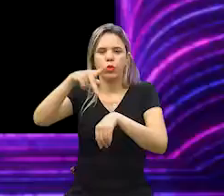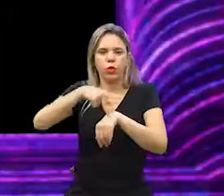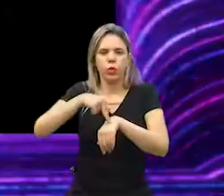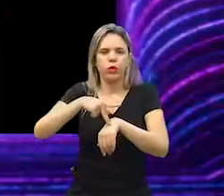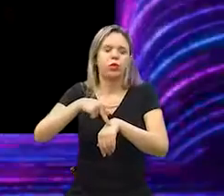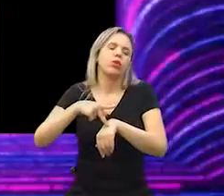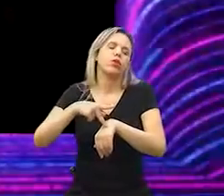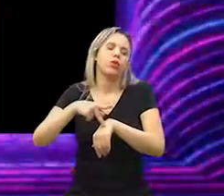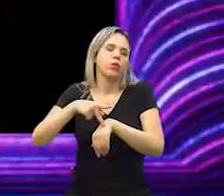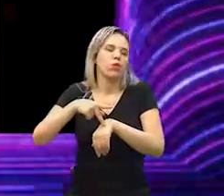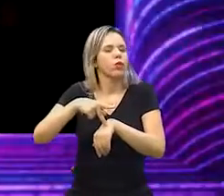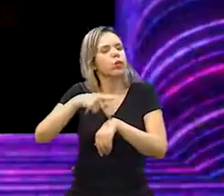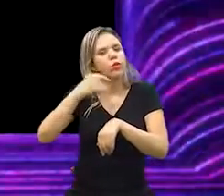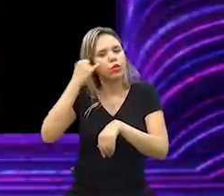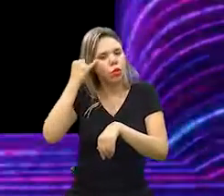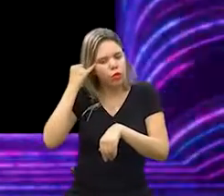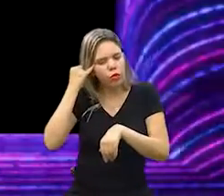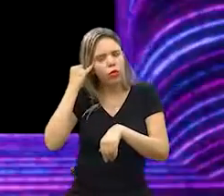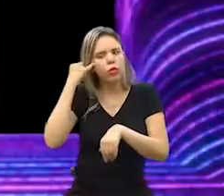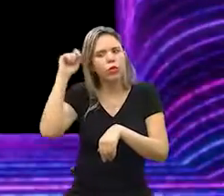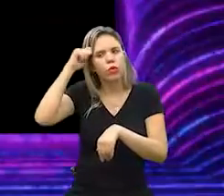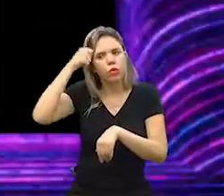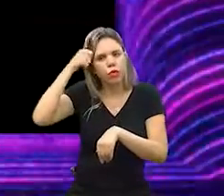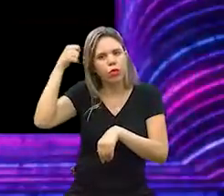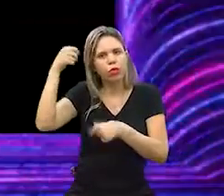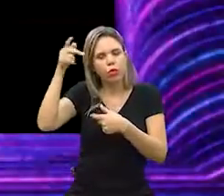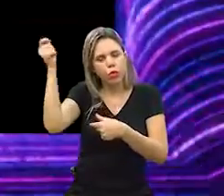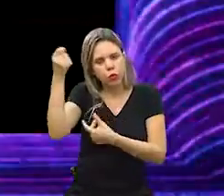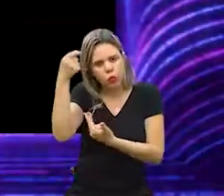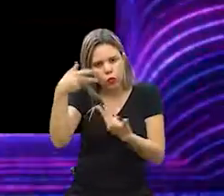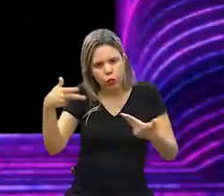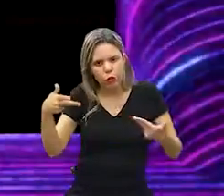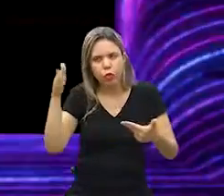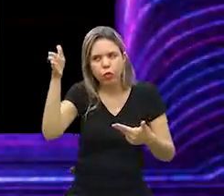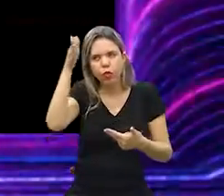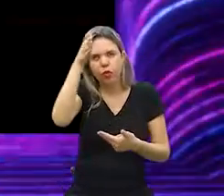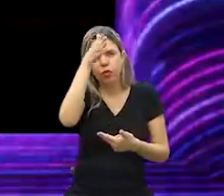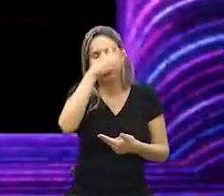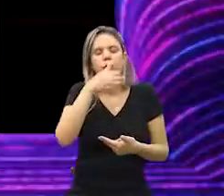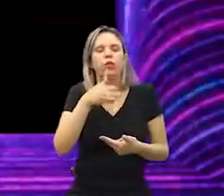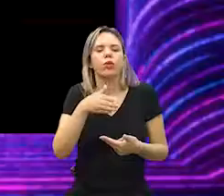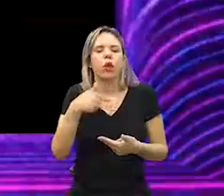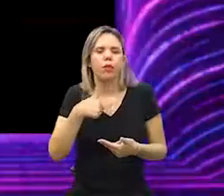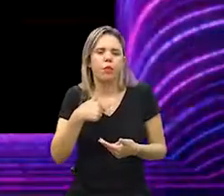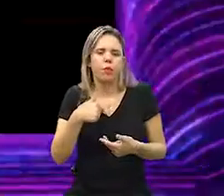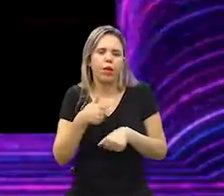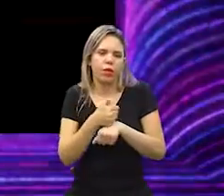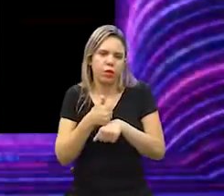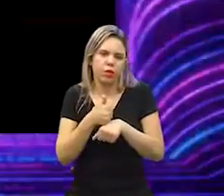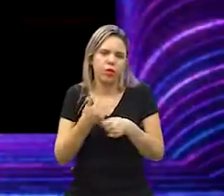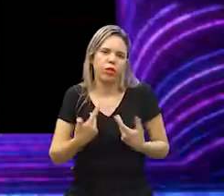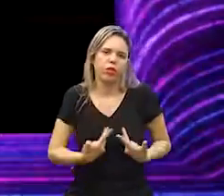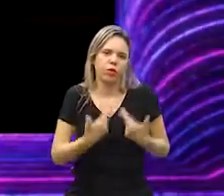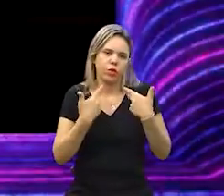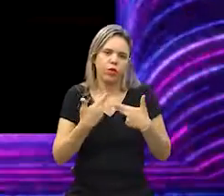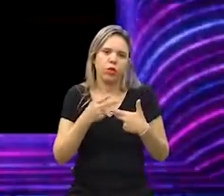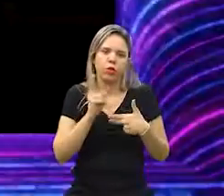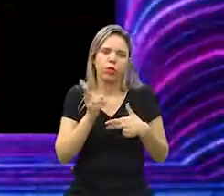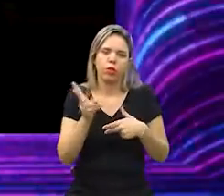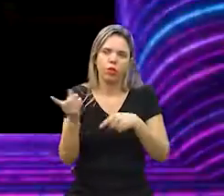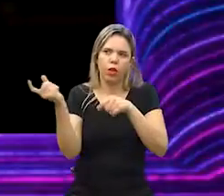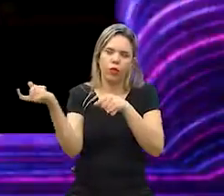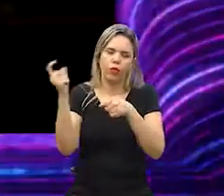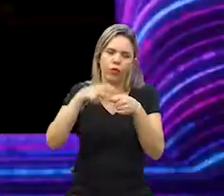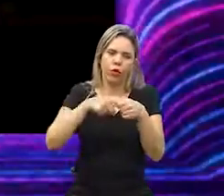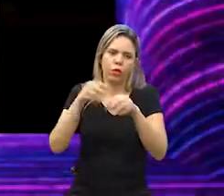no Extremo Oriente, na África, no Sul da África. Então, para mim, que é uma especialidade cirúrgica, é muito difícil ficar toda hora retomando. Então,